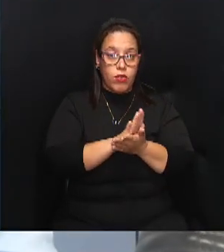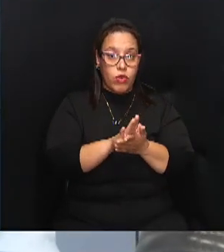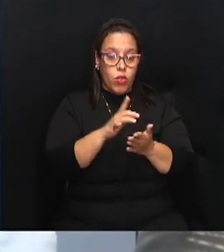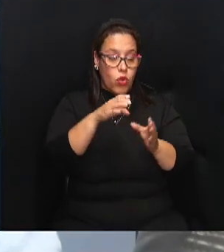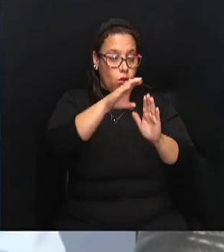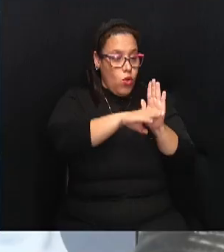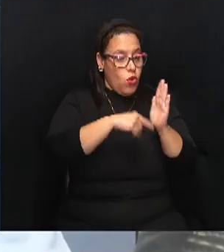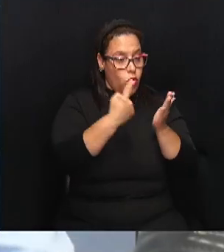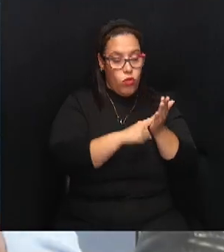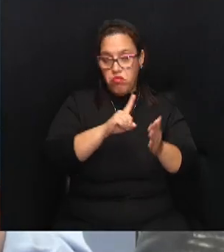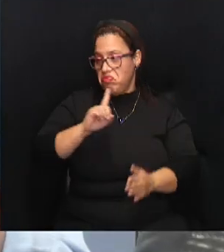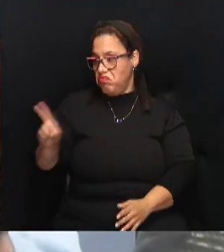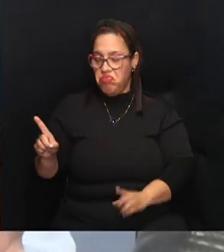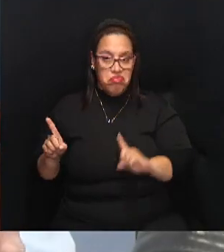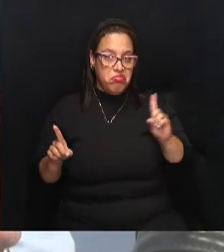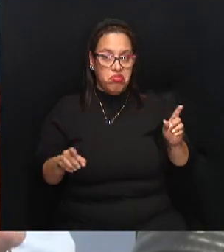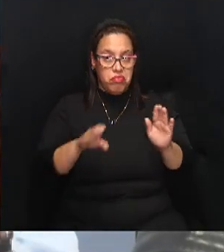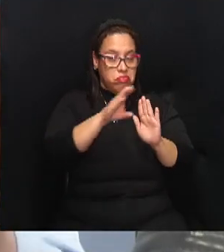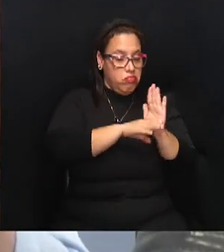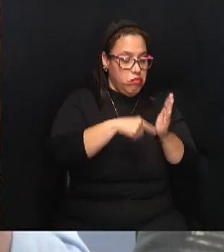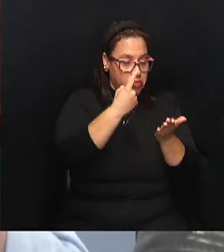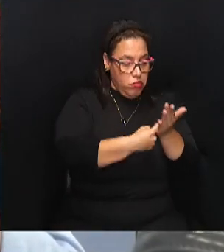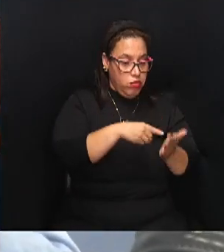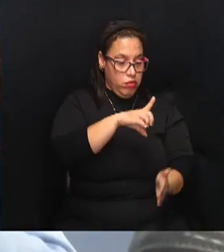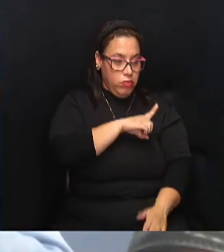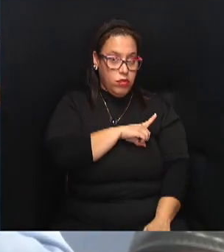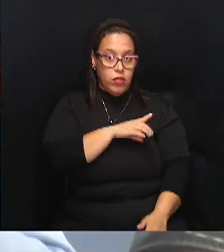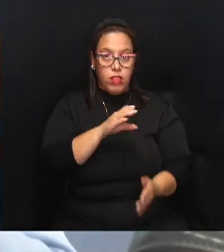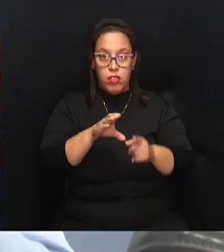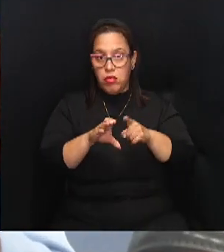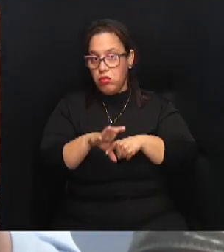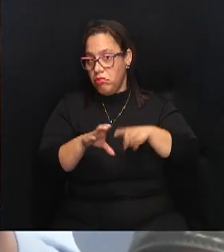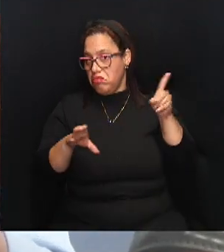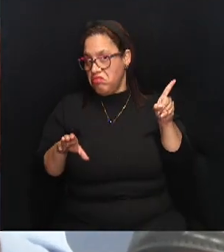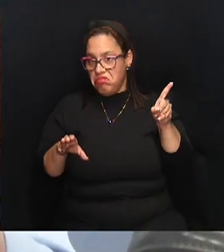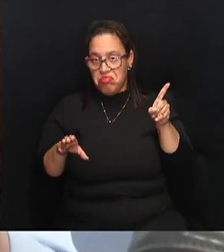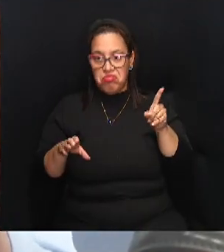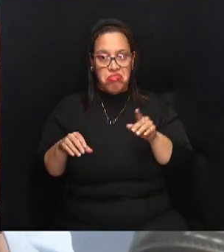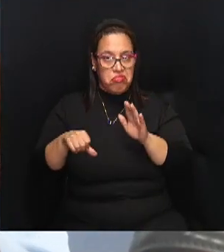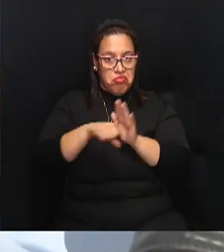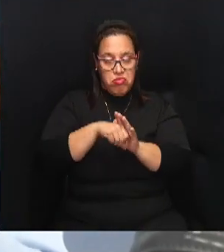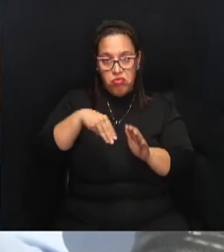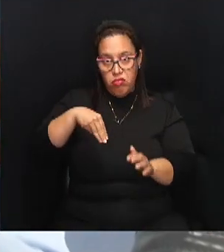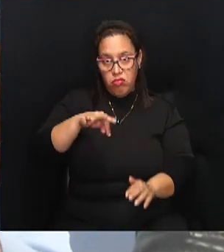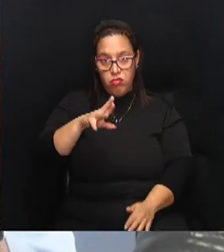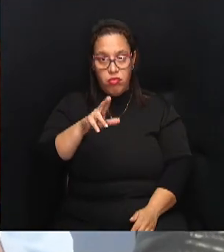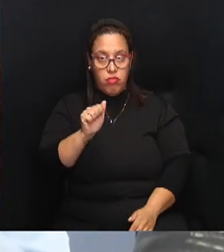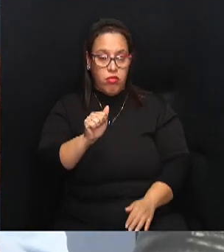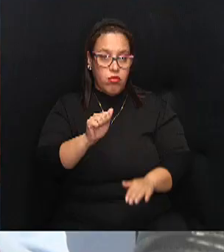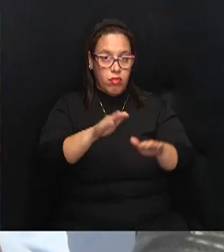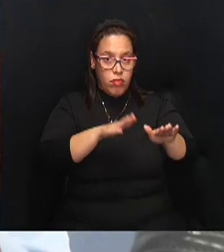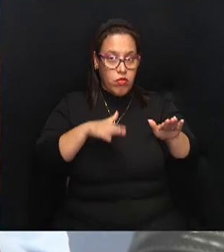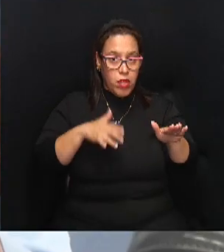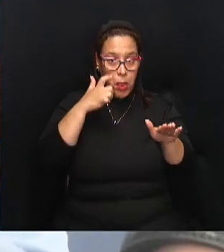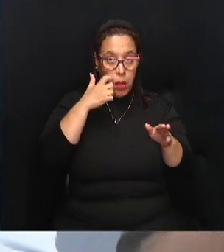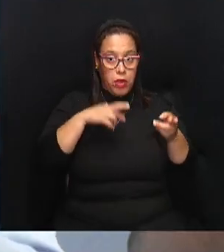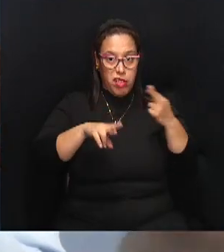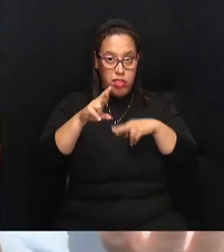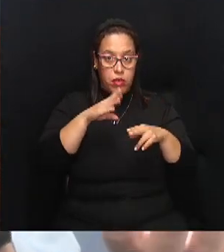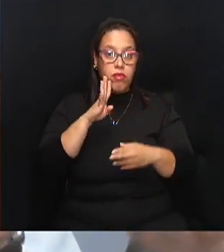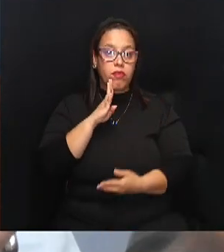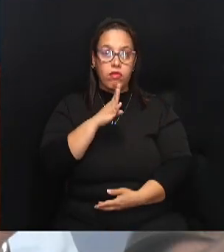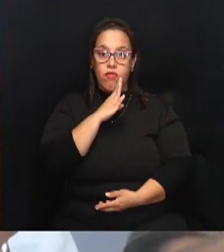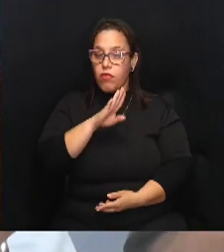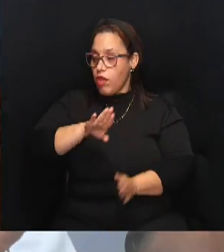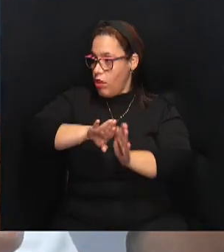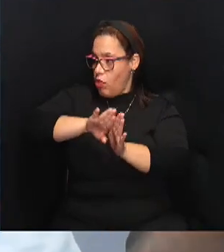outro. Não, são Você convênios faz o distintos. convênio da atividade delegada, independente de fazer o convênio para multa, para Isso. acompanhamento de trânsito, de fiscalização em bairro. Bombeiro,